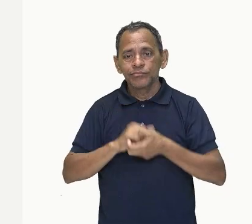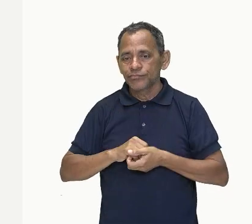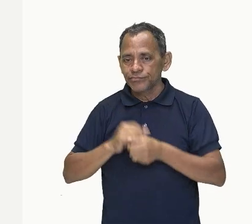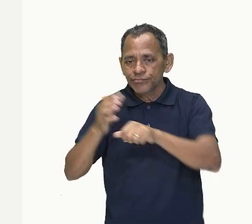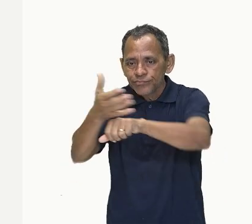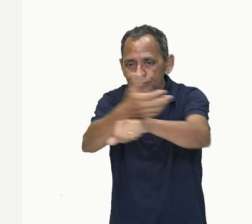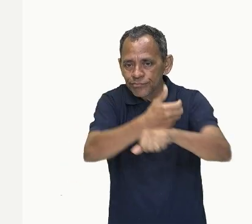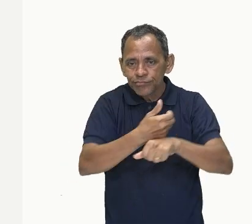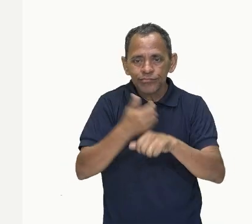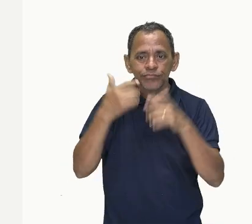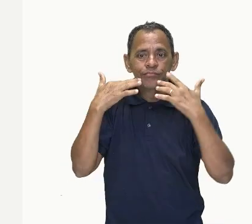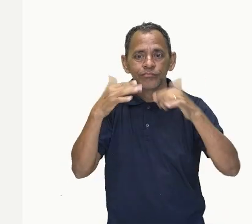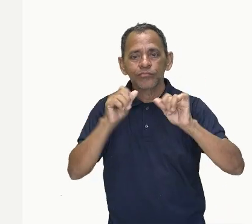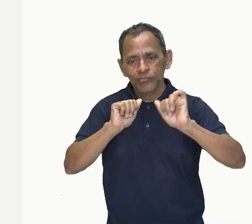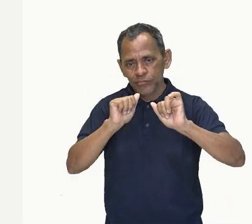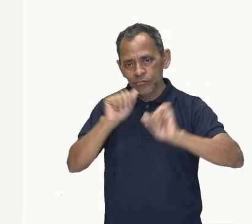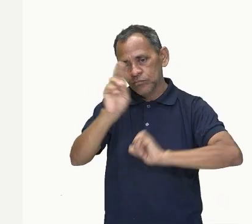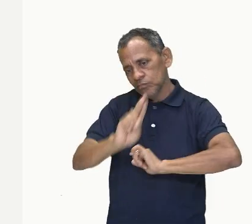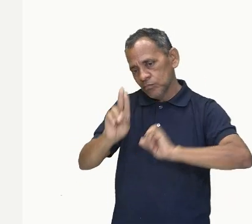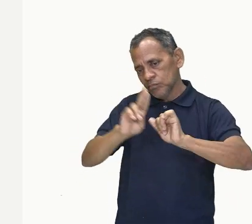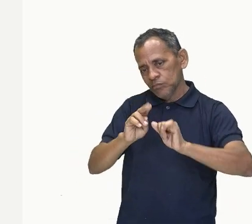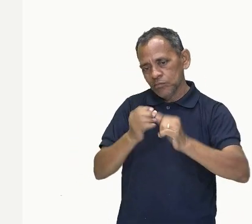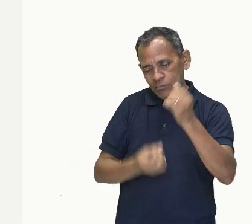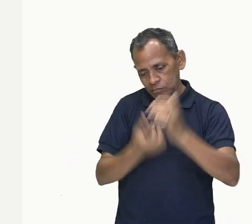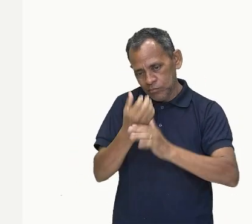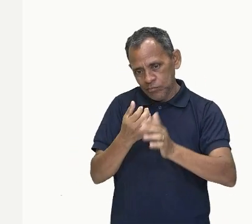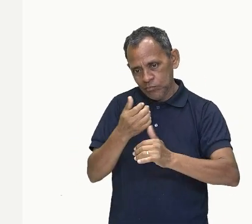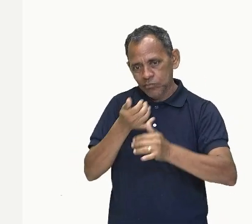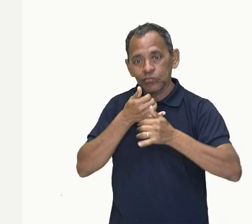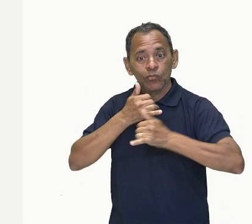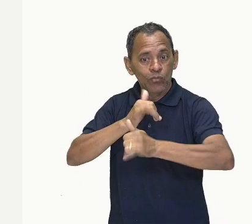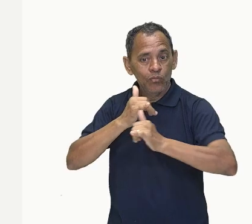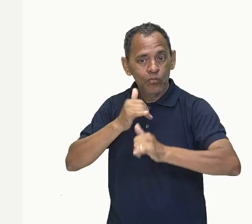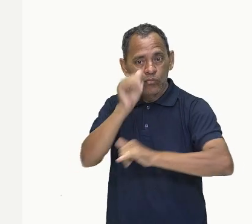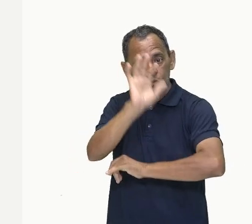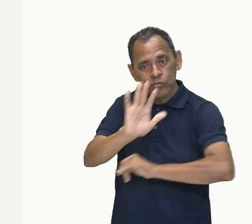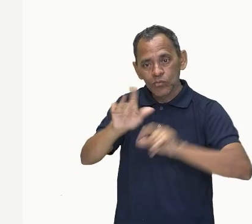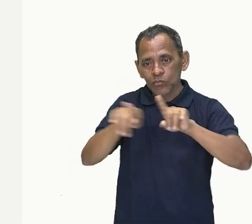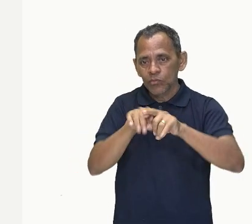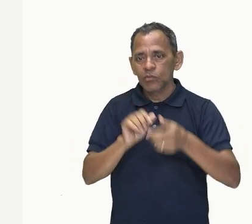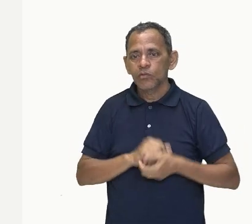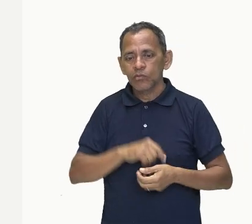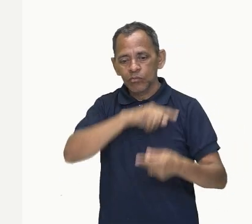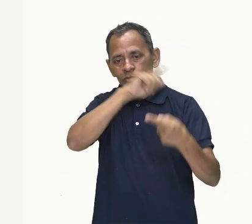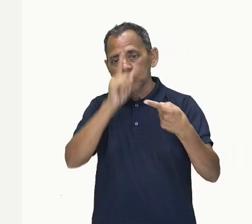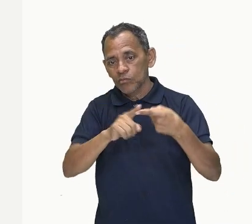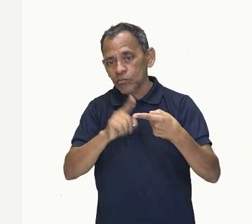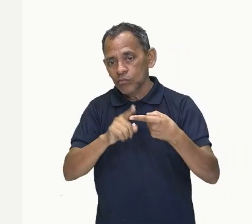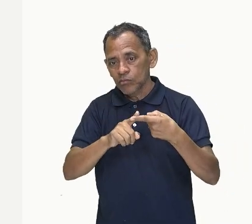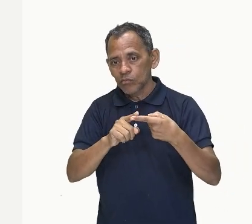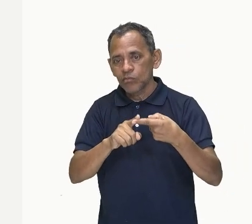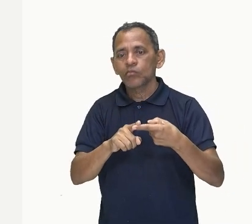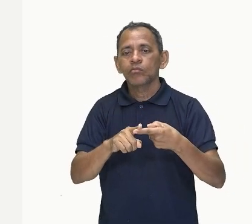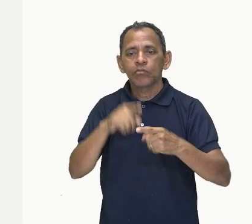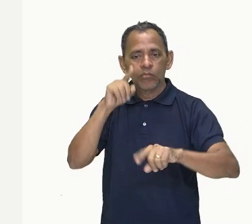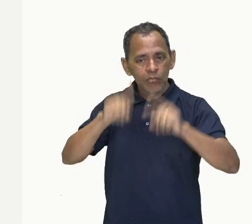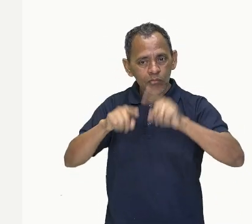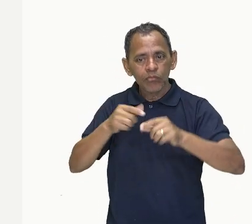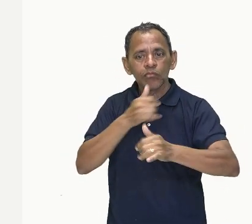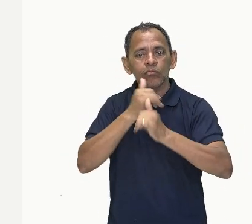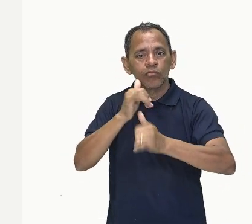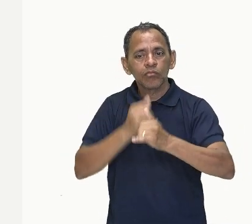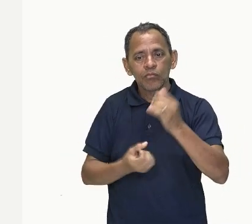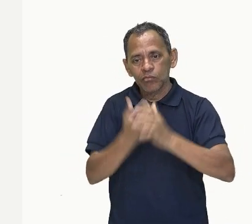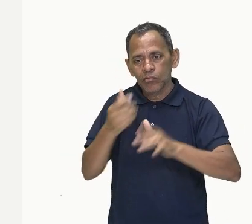naturais que podem ser usados para produzir energia de uma forma geral, como insumos utilizados para gerar eletricidade, criar